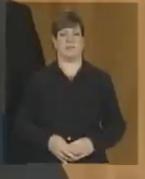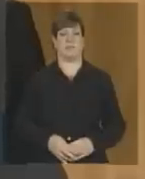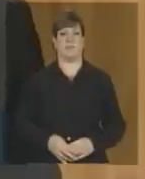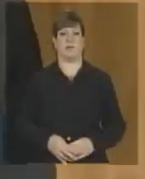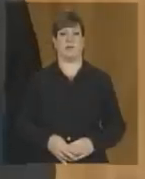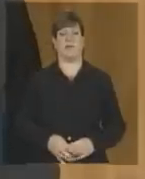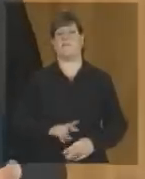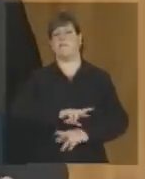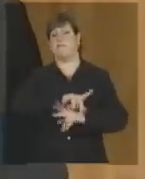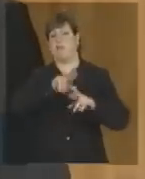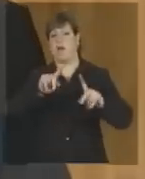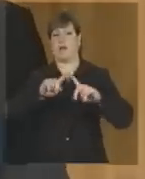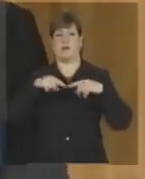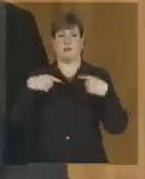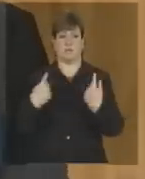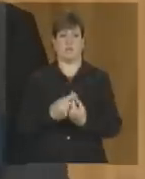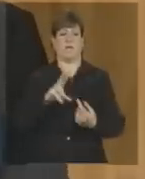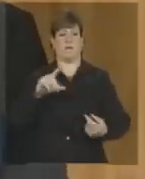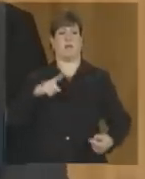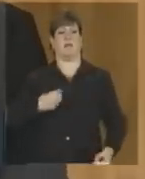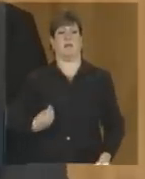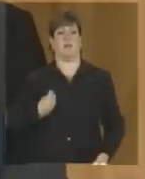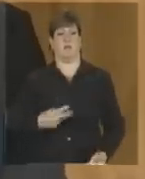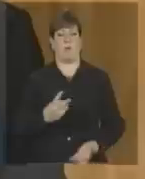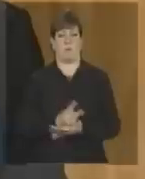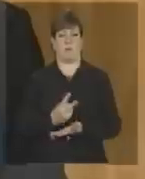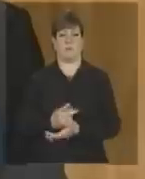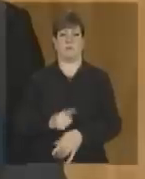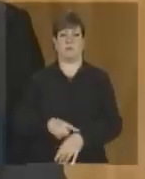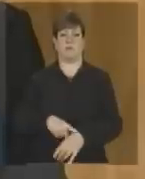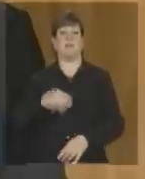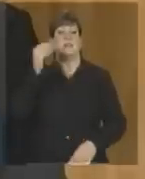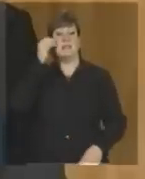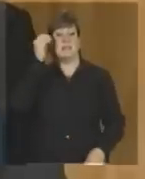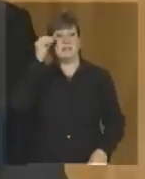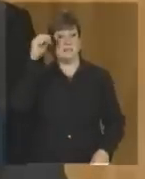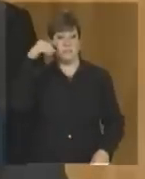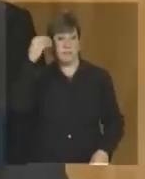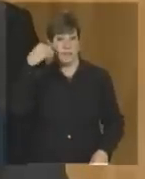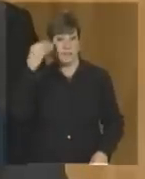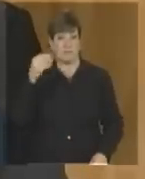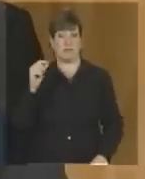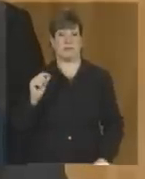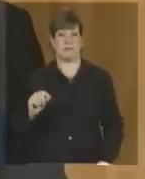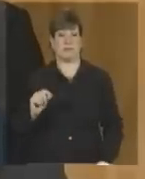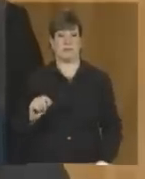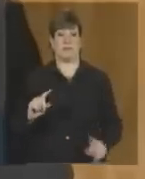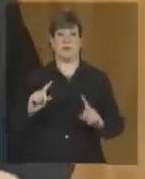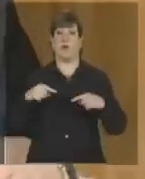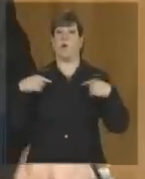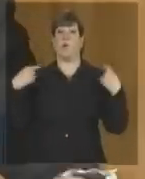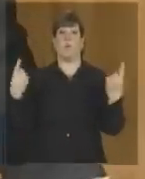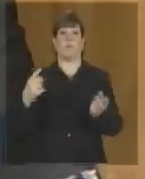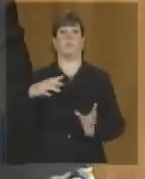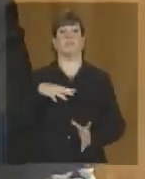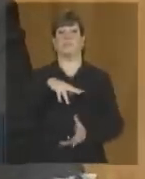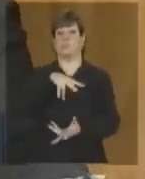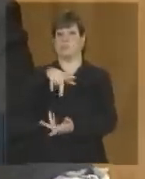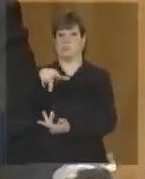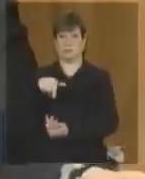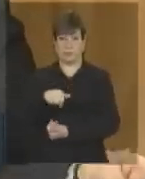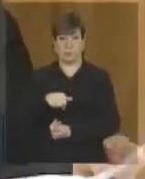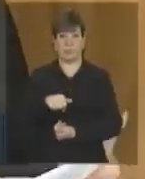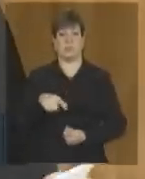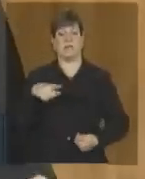de várias sessões que acontecerão ao mesmo tempo, para ver a experiência daqueles ao redor do mundo que lidam com a